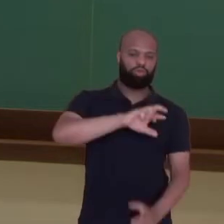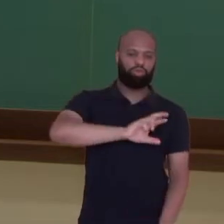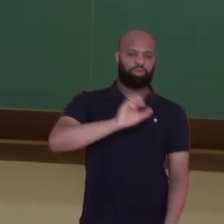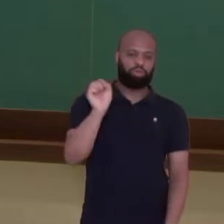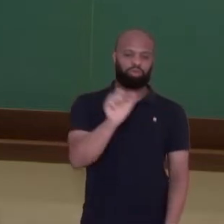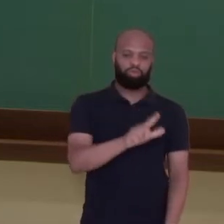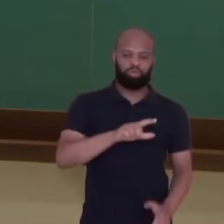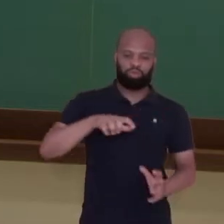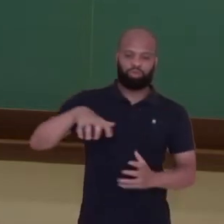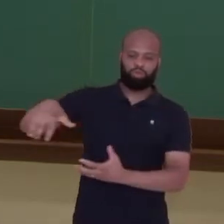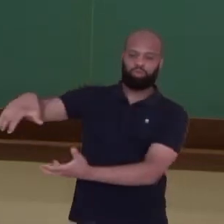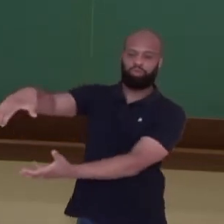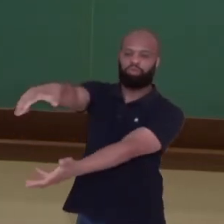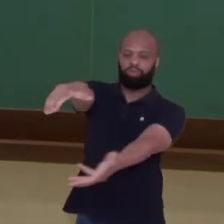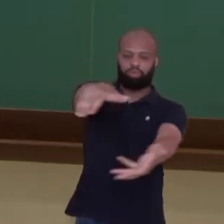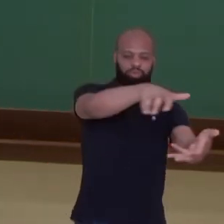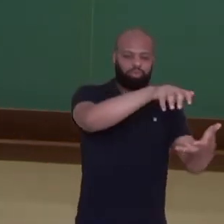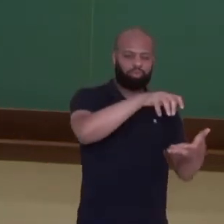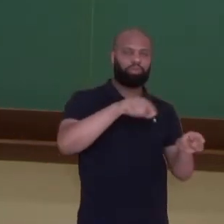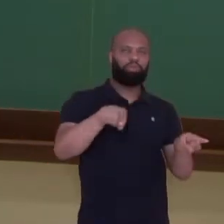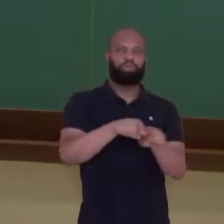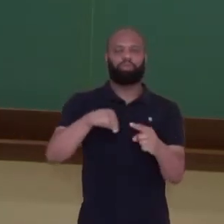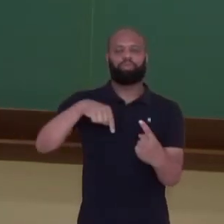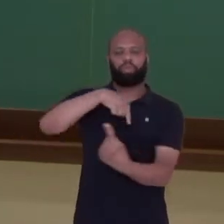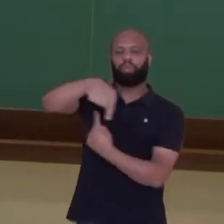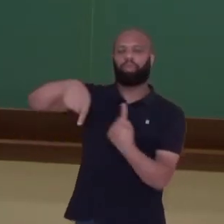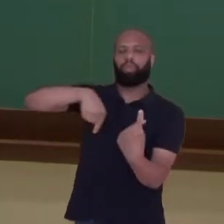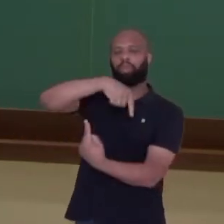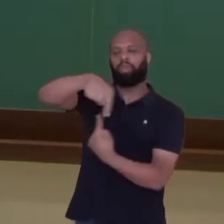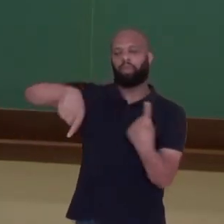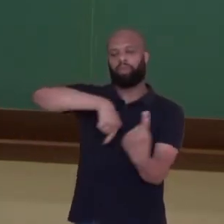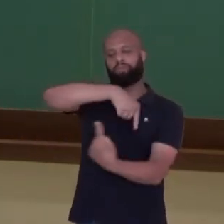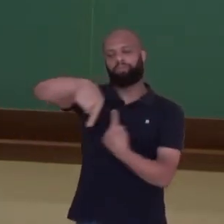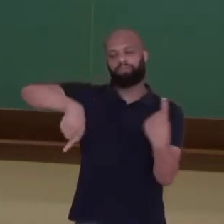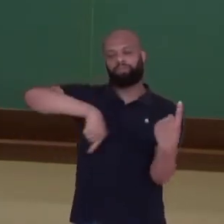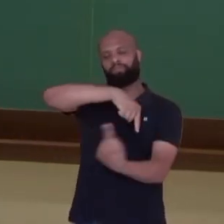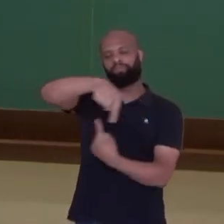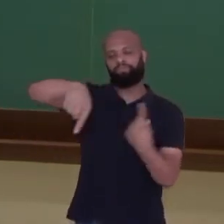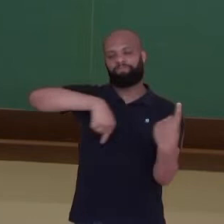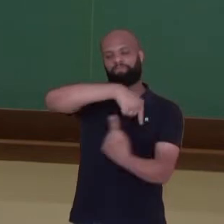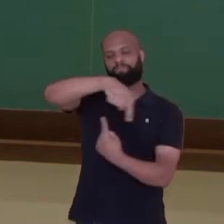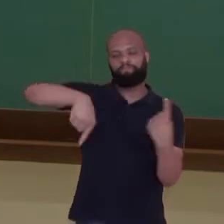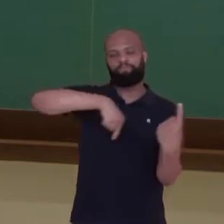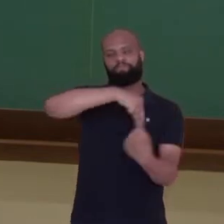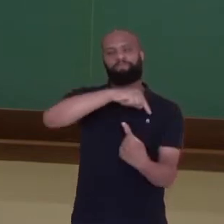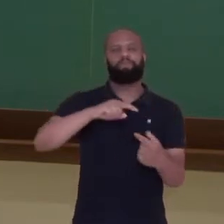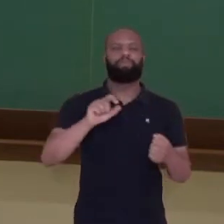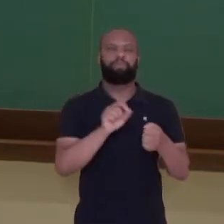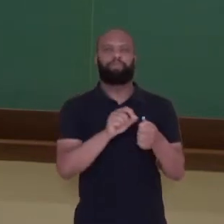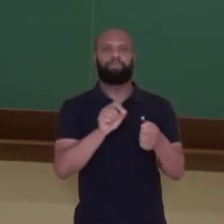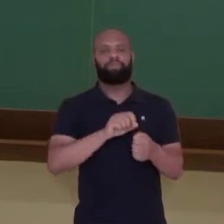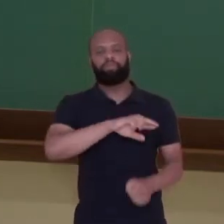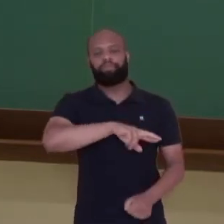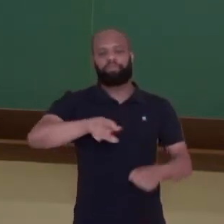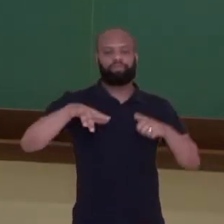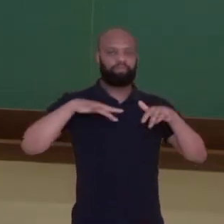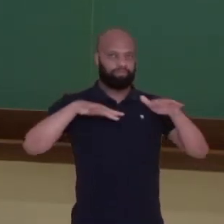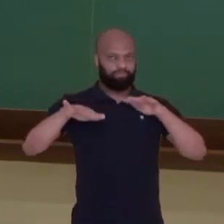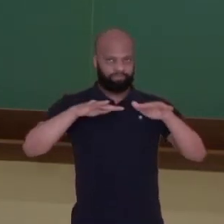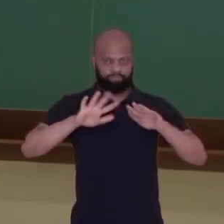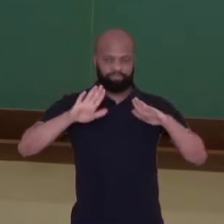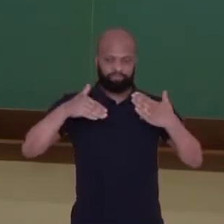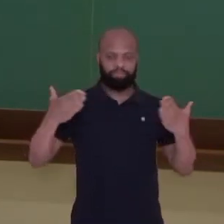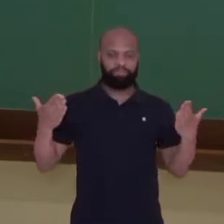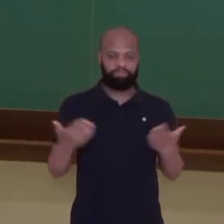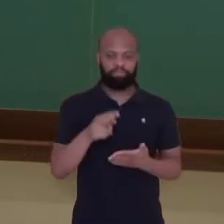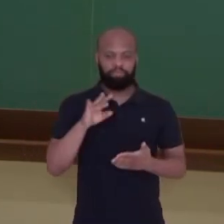movimento, e do seu próprio eixo, um outro movimento. O nosso planeta realiza muitos movimentos. E nós vamos